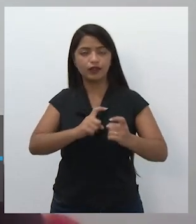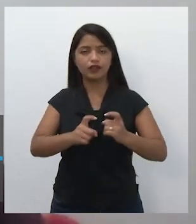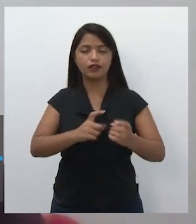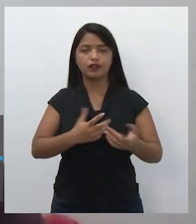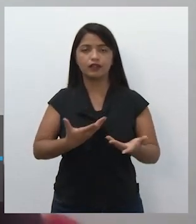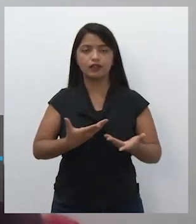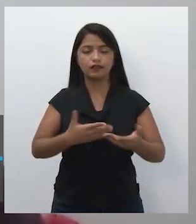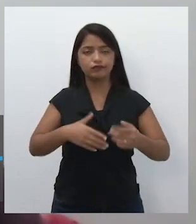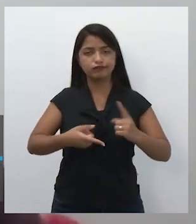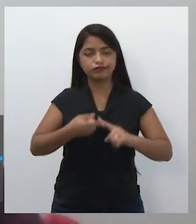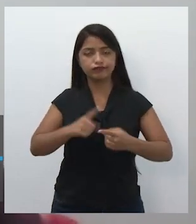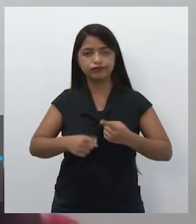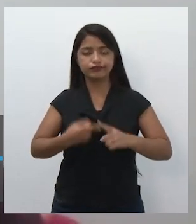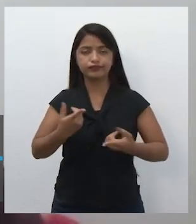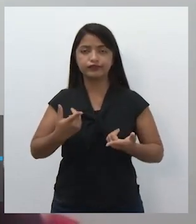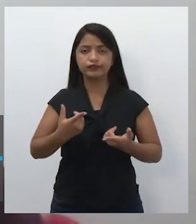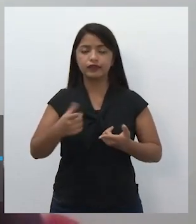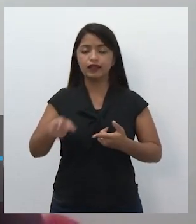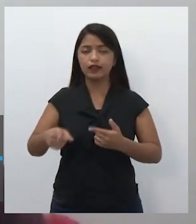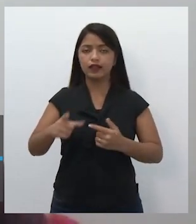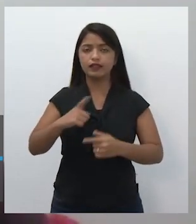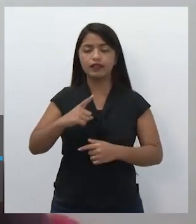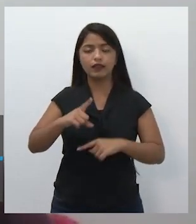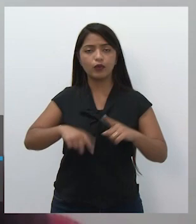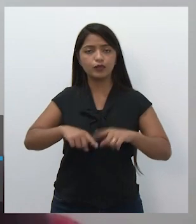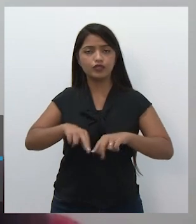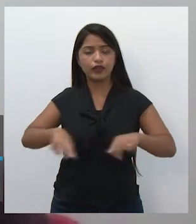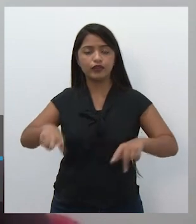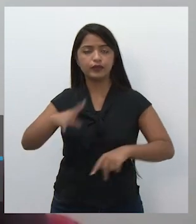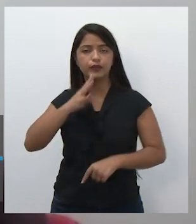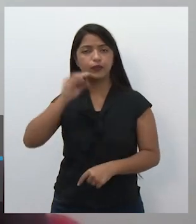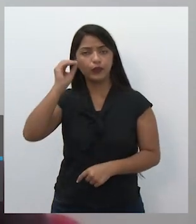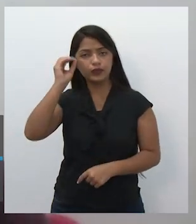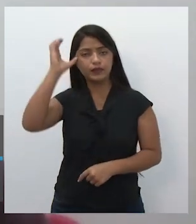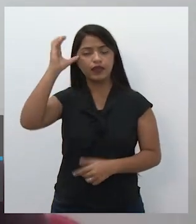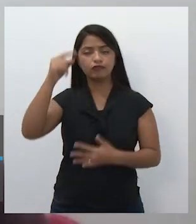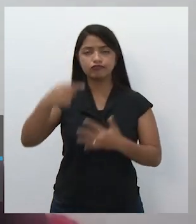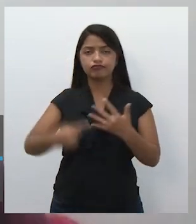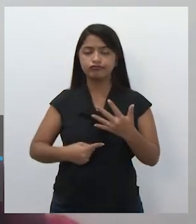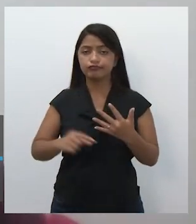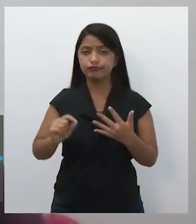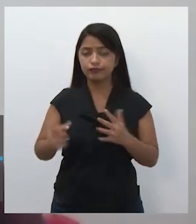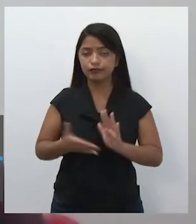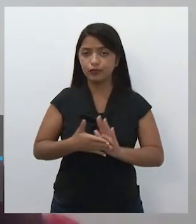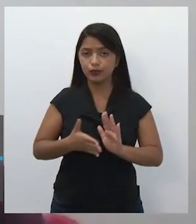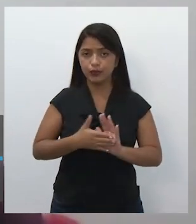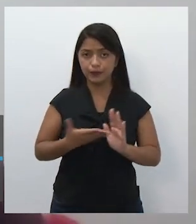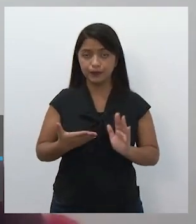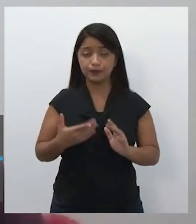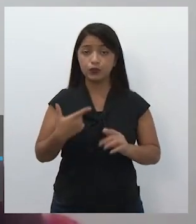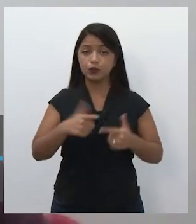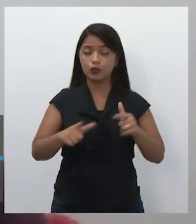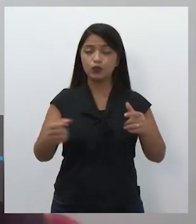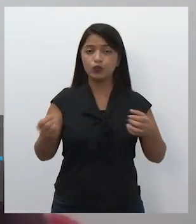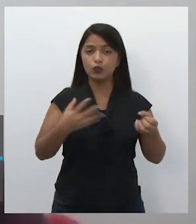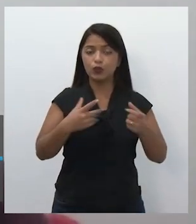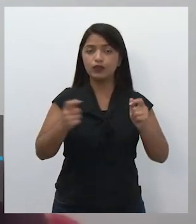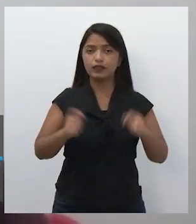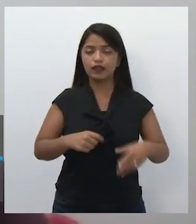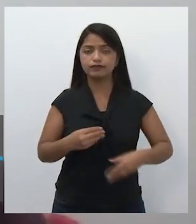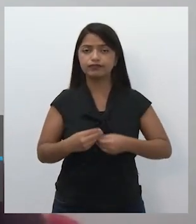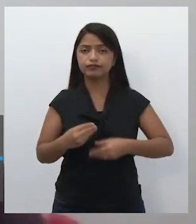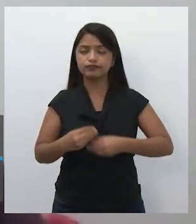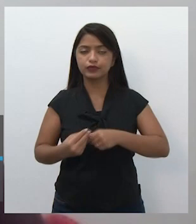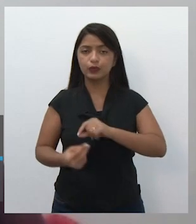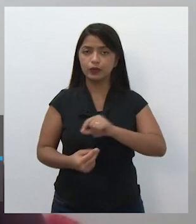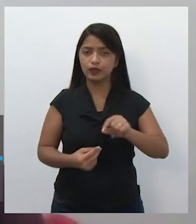proposto, quais são os objetos de conhecimento que estão sendo propostos, quais outros objetos ele acha que poderiam ser utilizados que, de repente, não foram listados. Lembrando que o